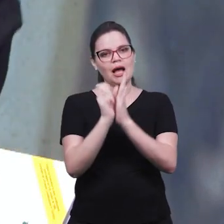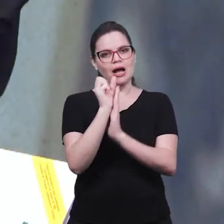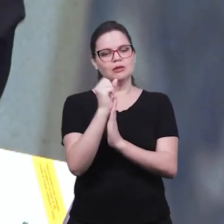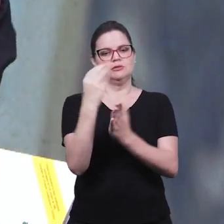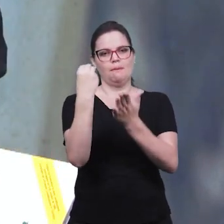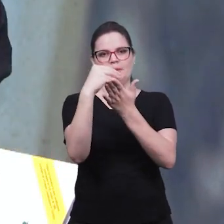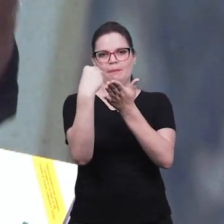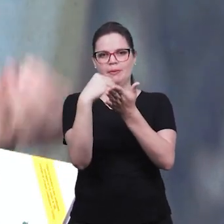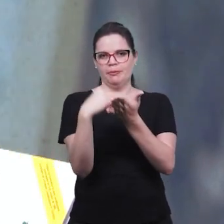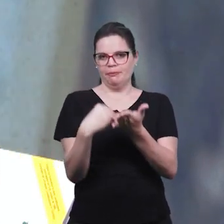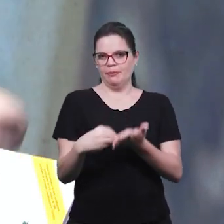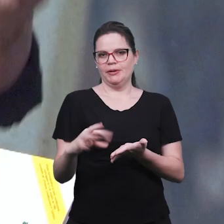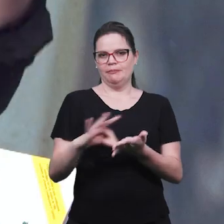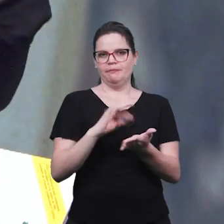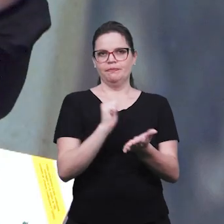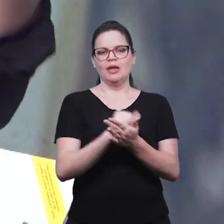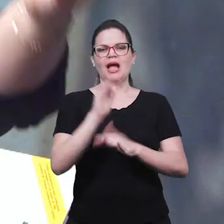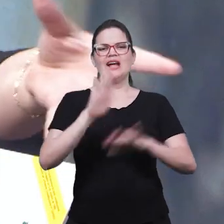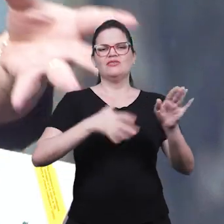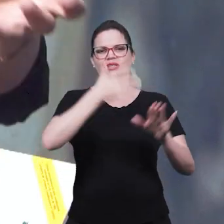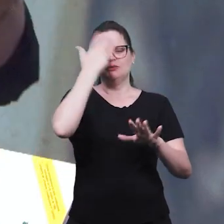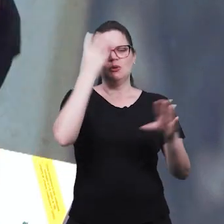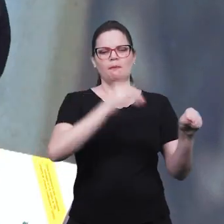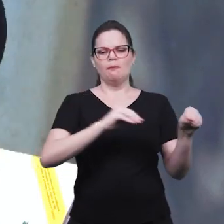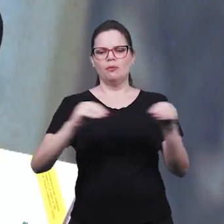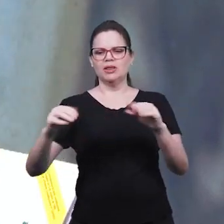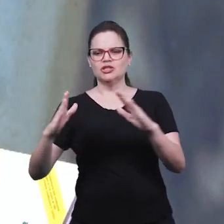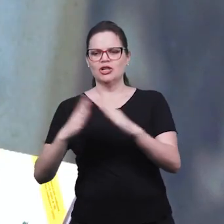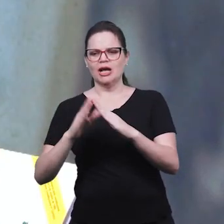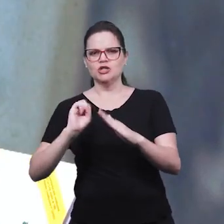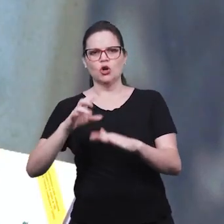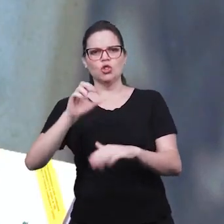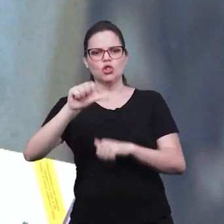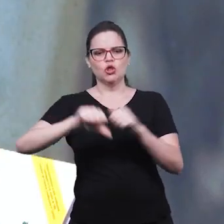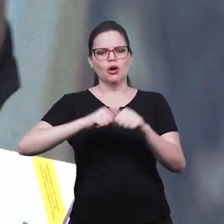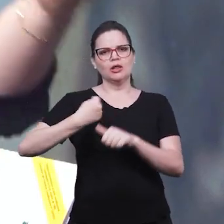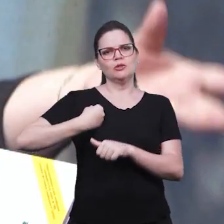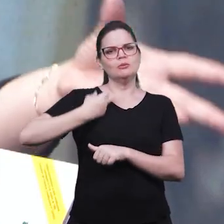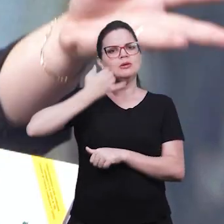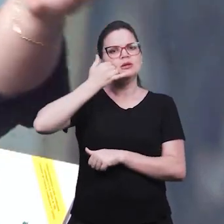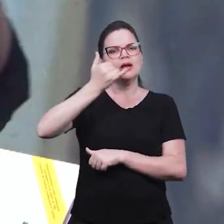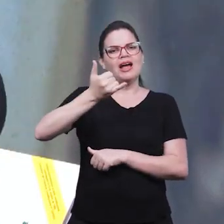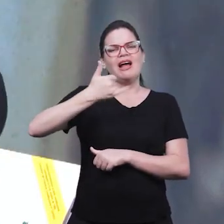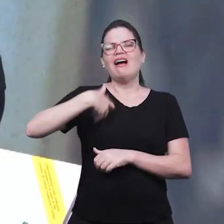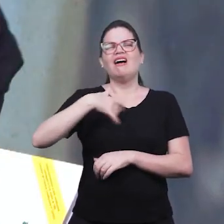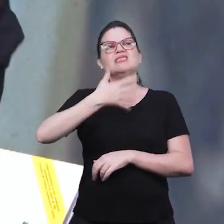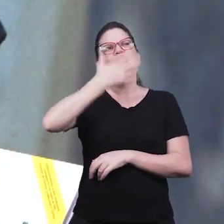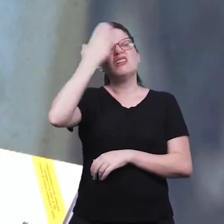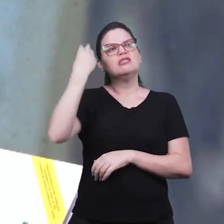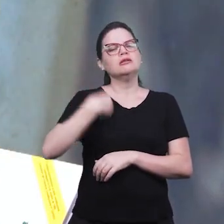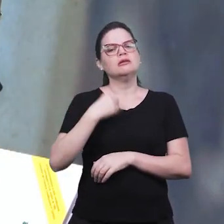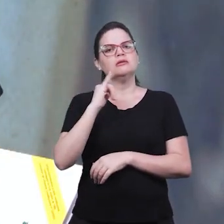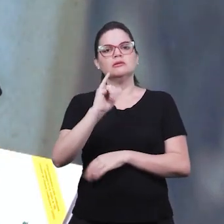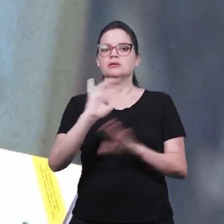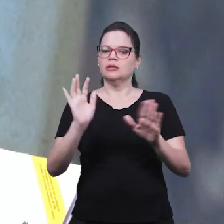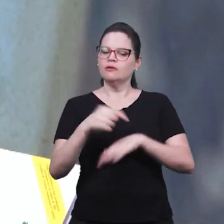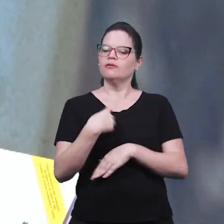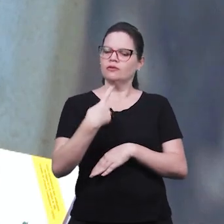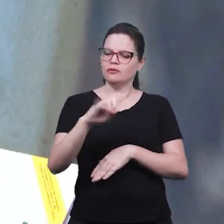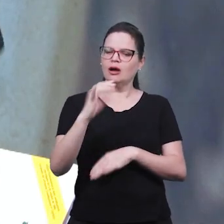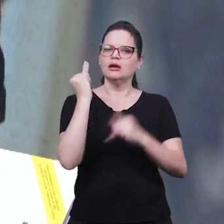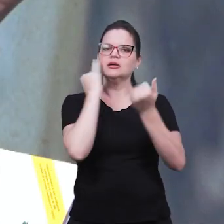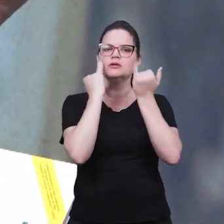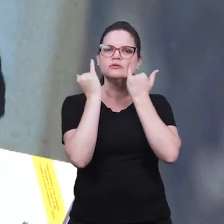dados cadastrais. Às vezes a pessoa muda, de telefone e não deixa... eu esqueci.